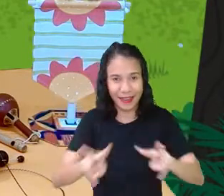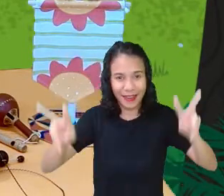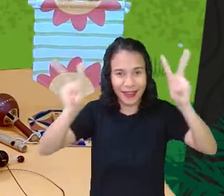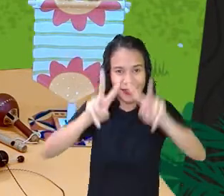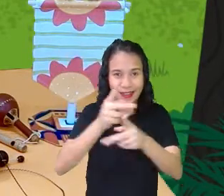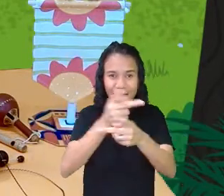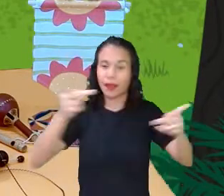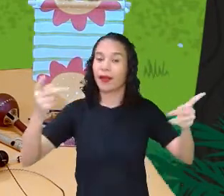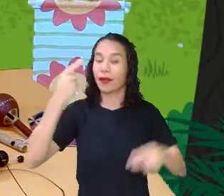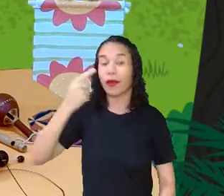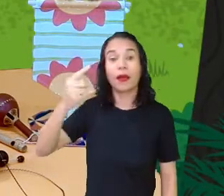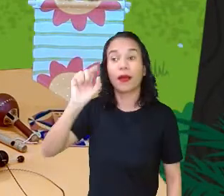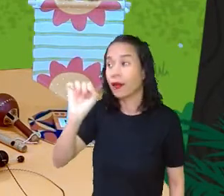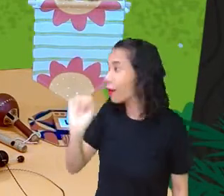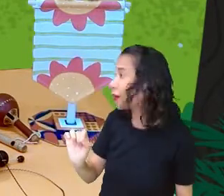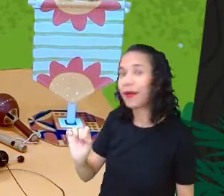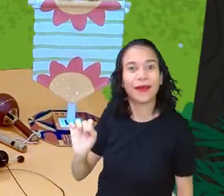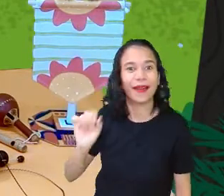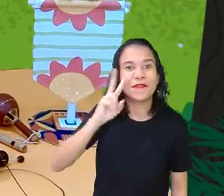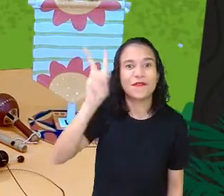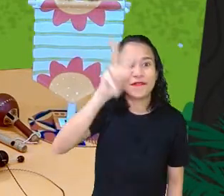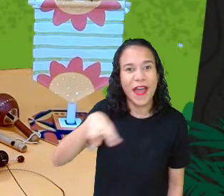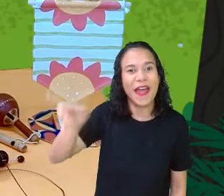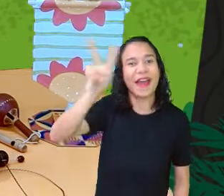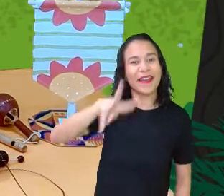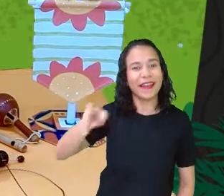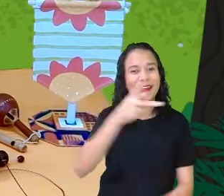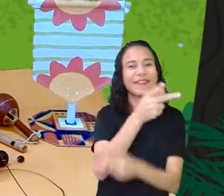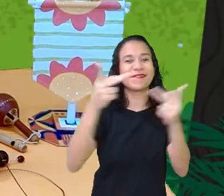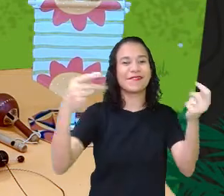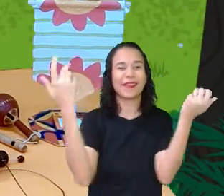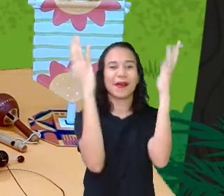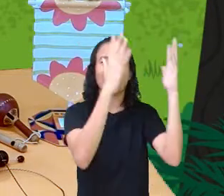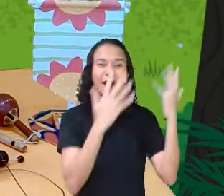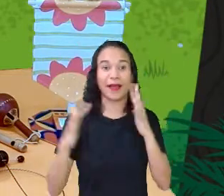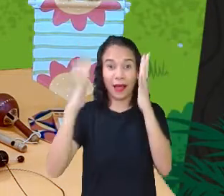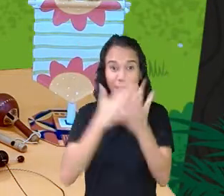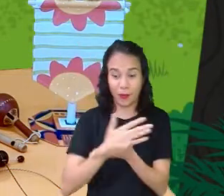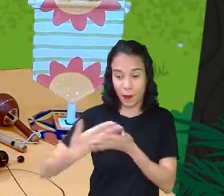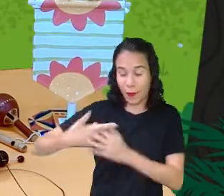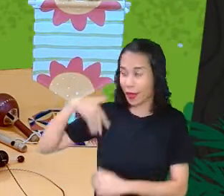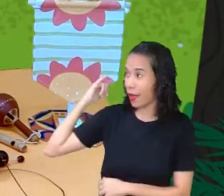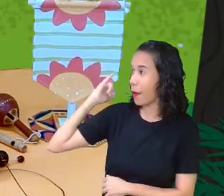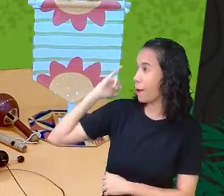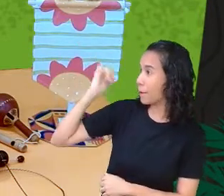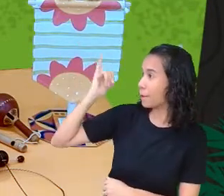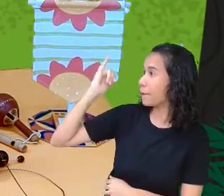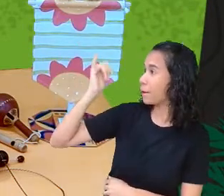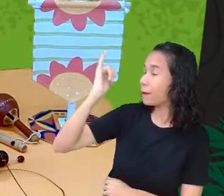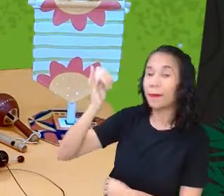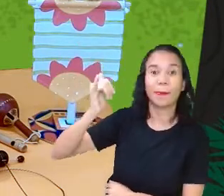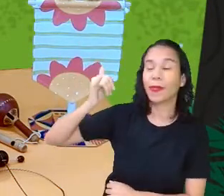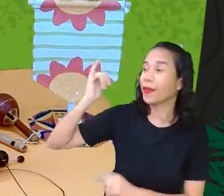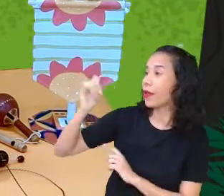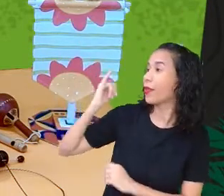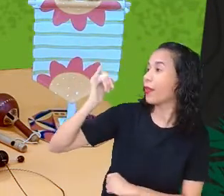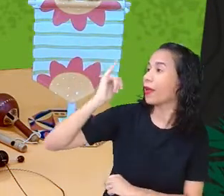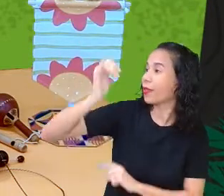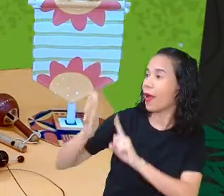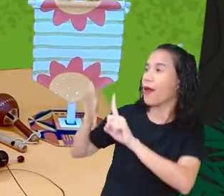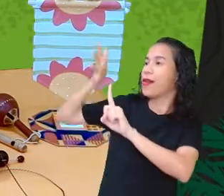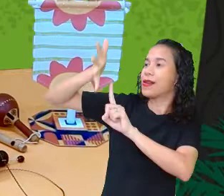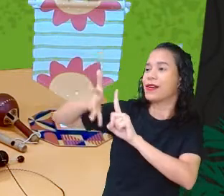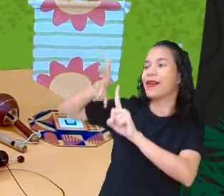palma que eu quero escutar. Tá, tá, tá, tá, tá, tá, que a história já vai começar. Tá, tá, tá, tá,